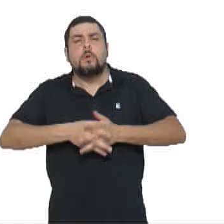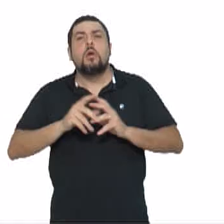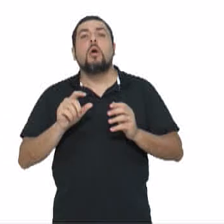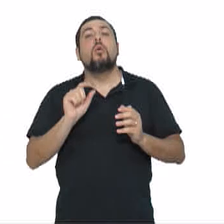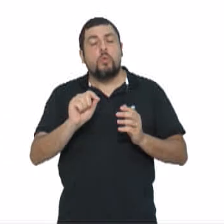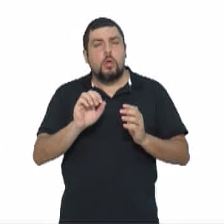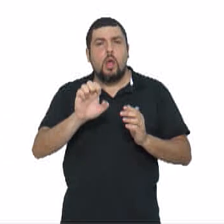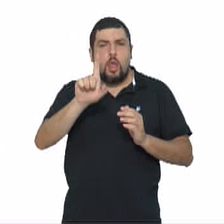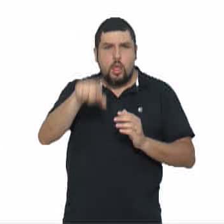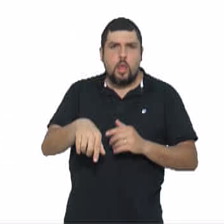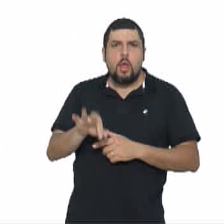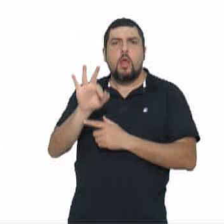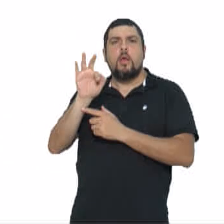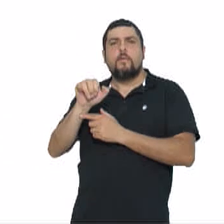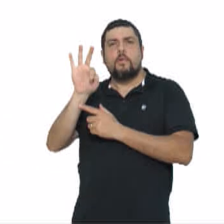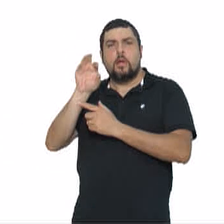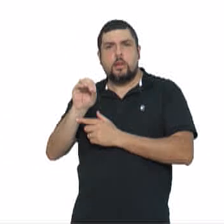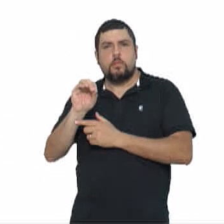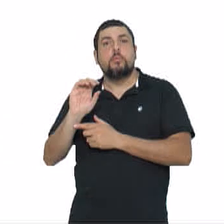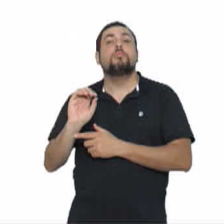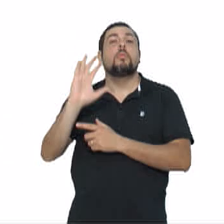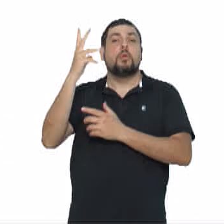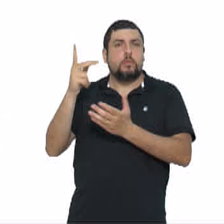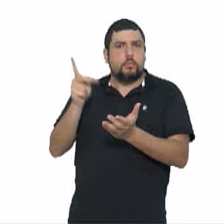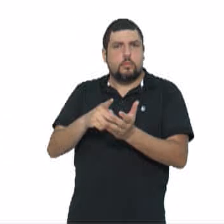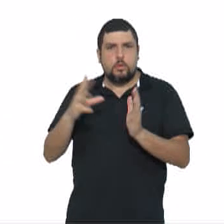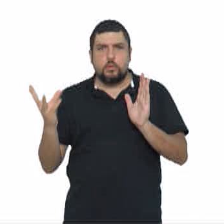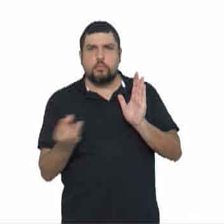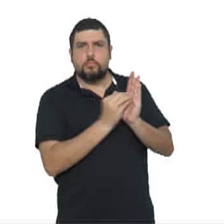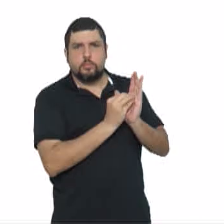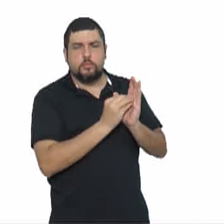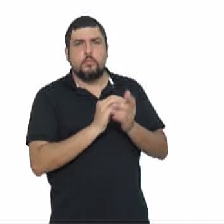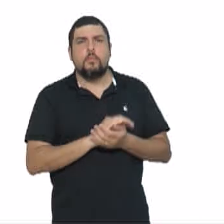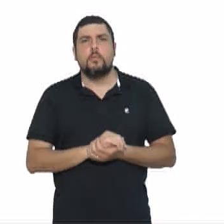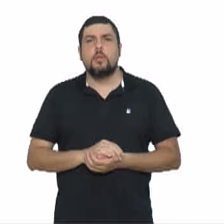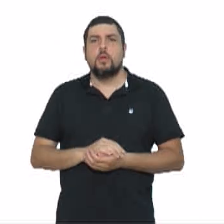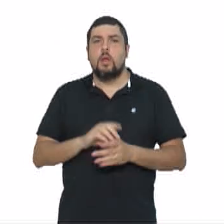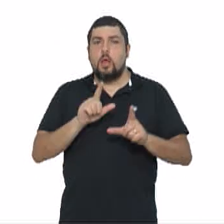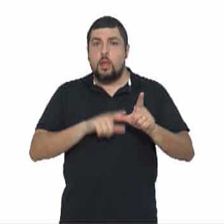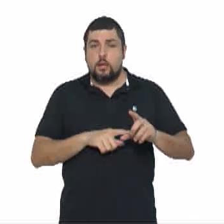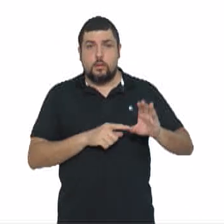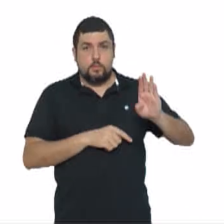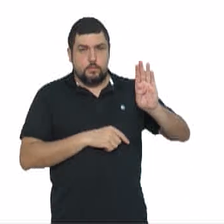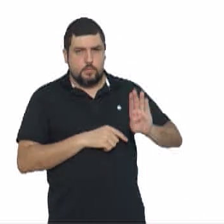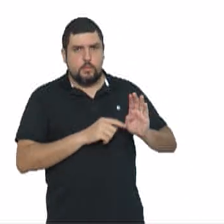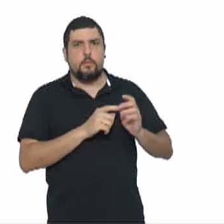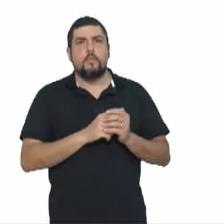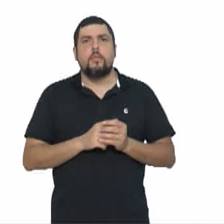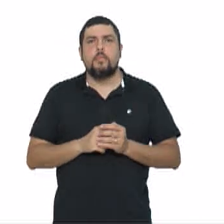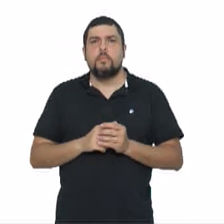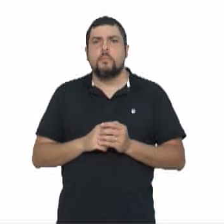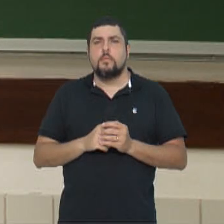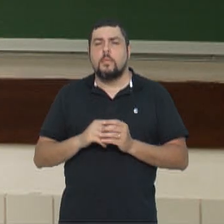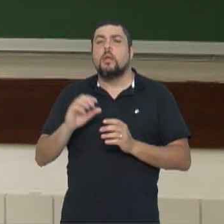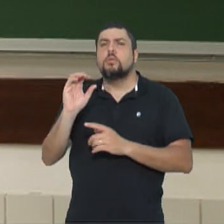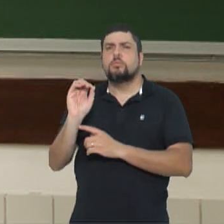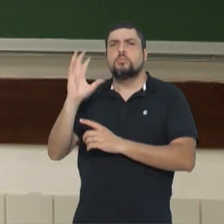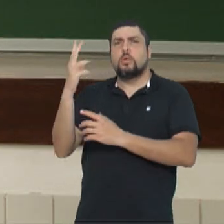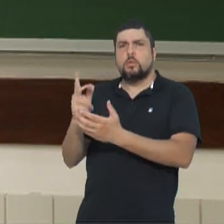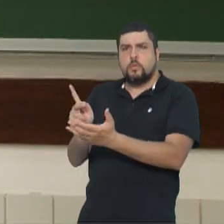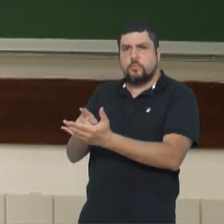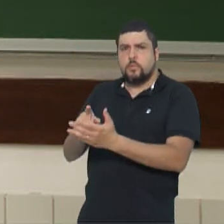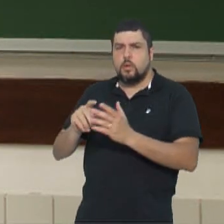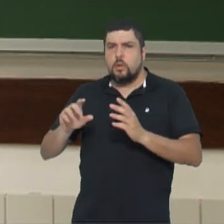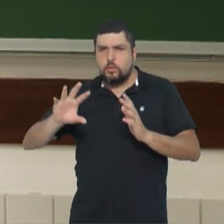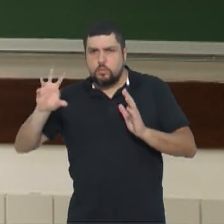você. Podem ser classificadas como fatos, tá bom? Na letra B, esses fatos, quando a gente constrói dentro do texto,